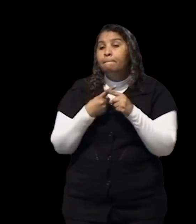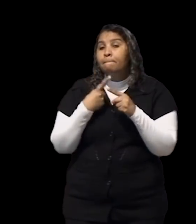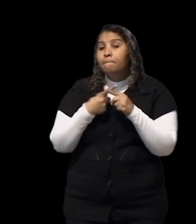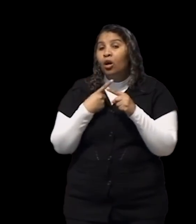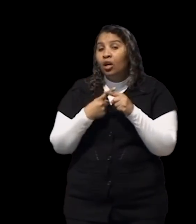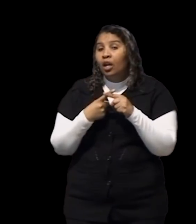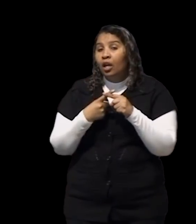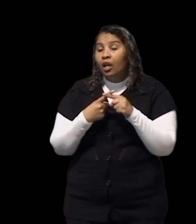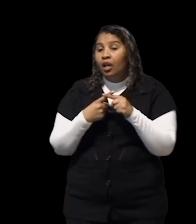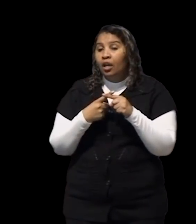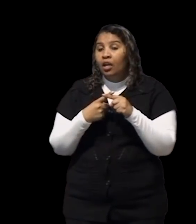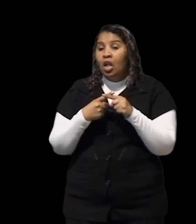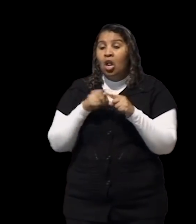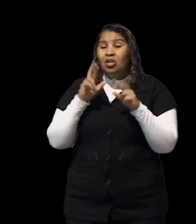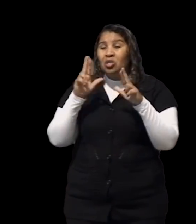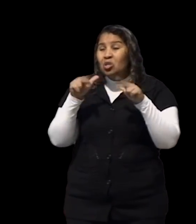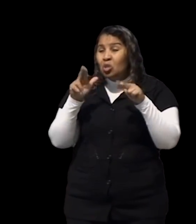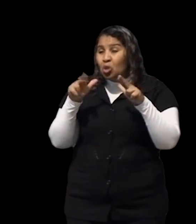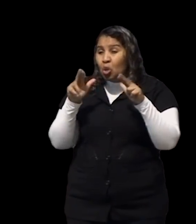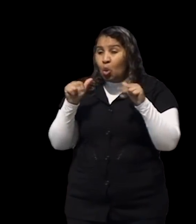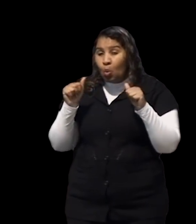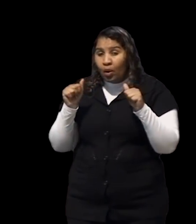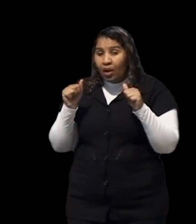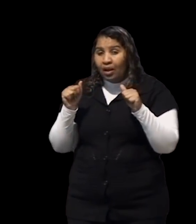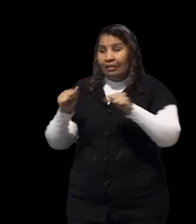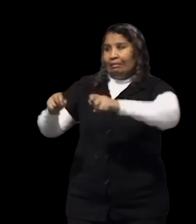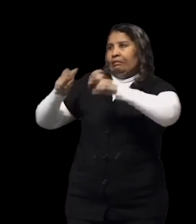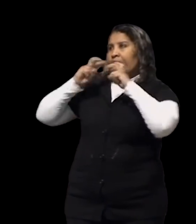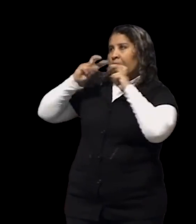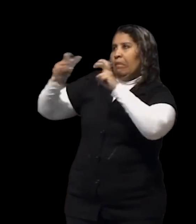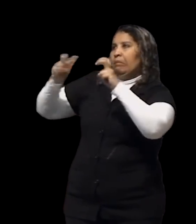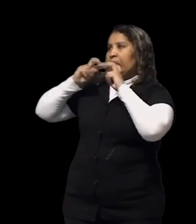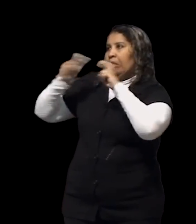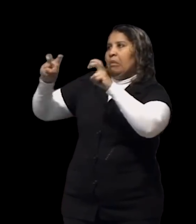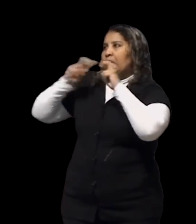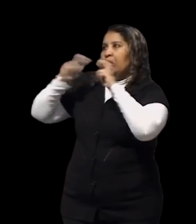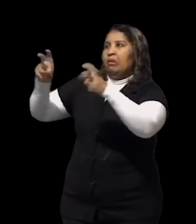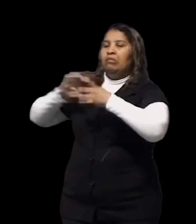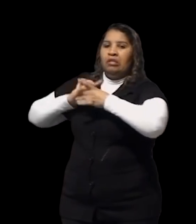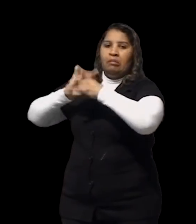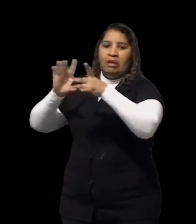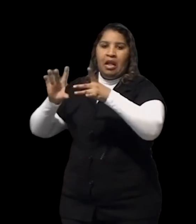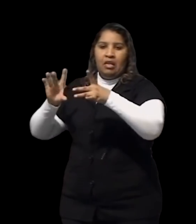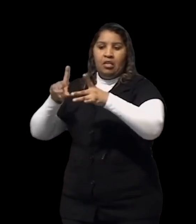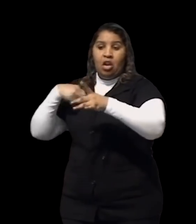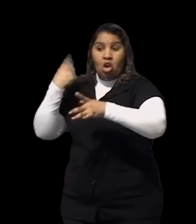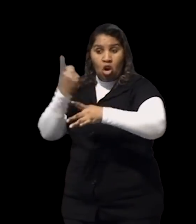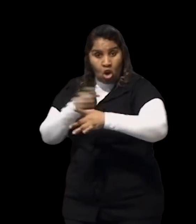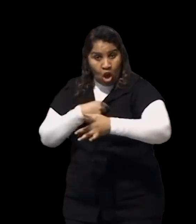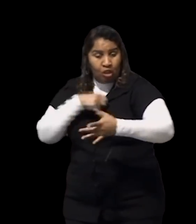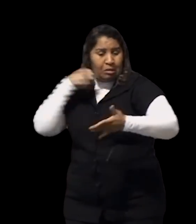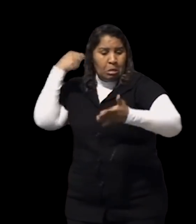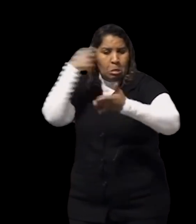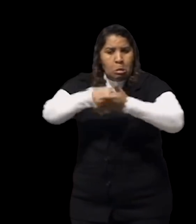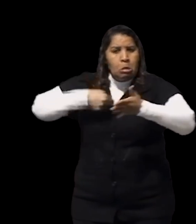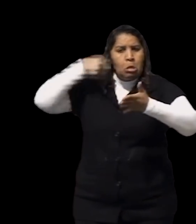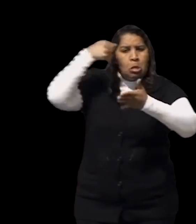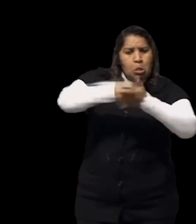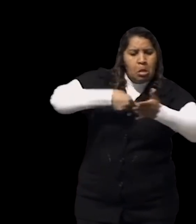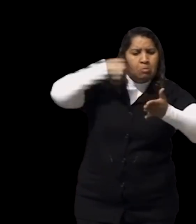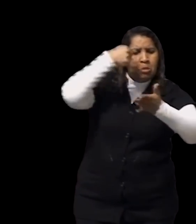estamos pela Liberdade a mentalidade de escravo ela não permite que o Prisioneiro